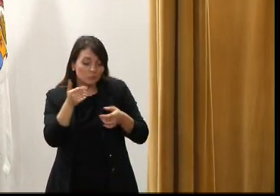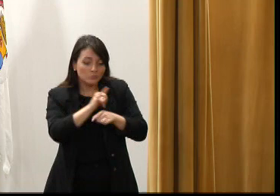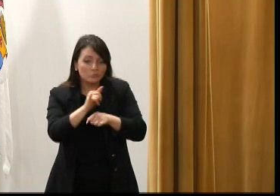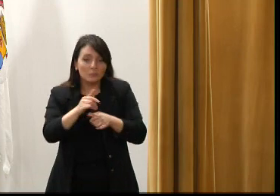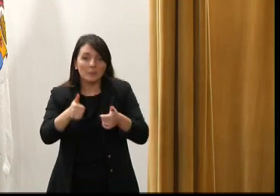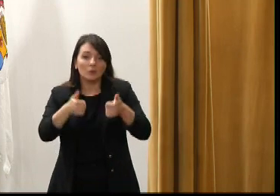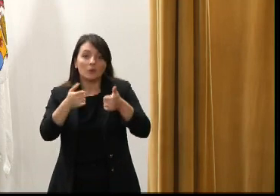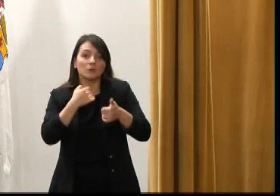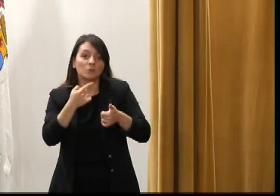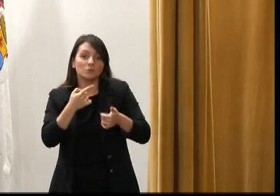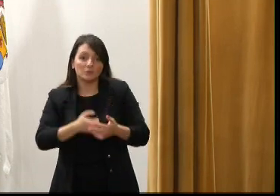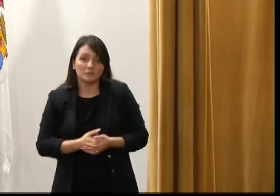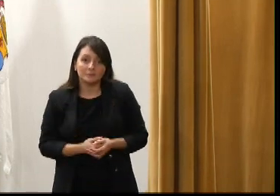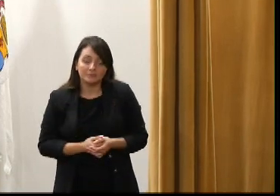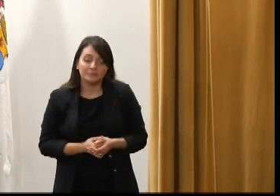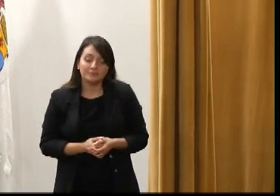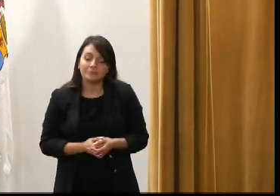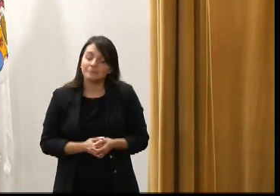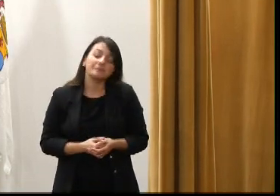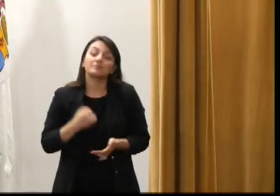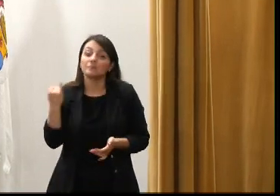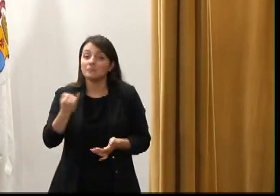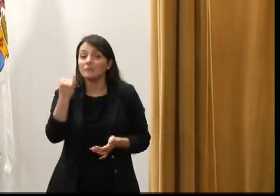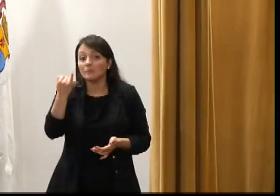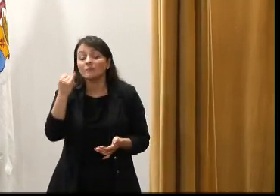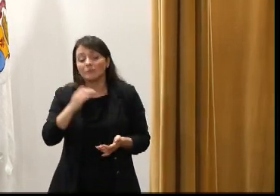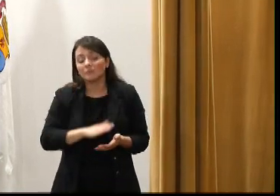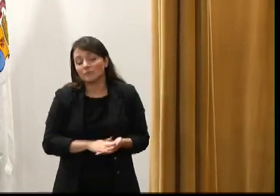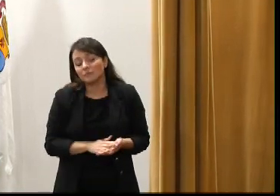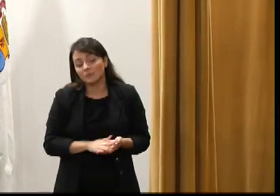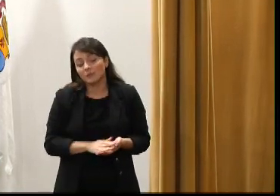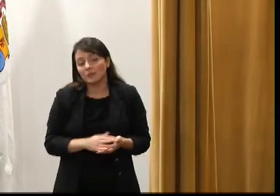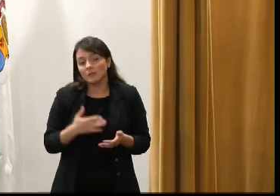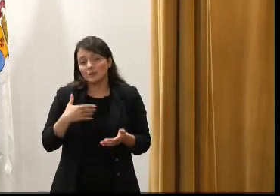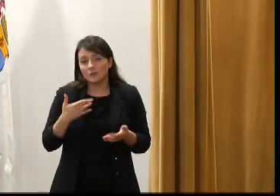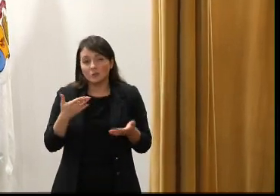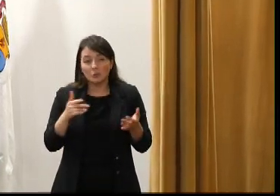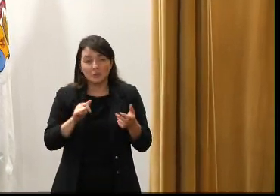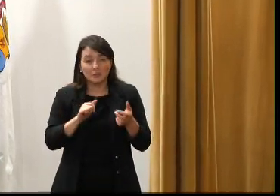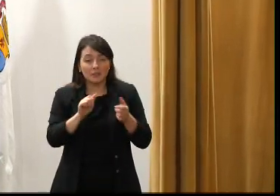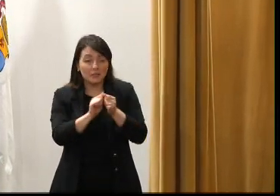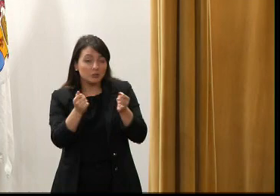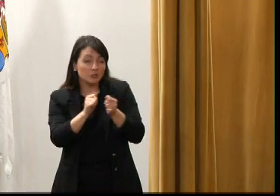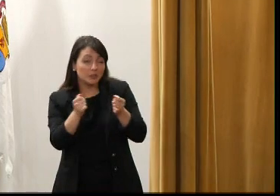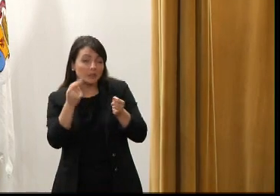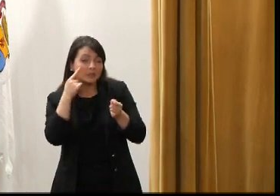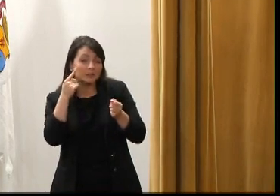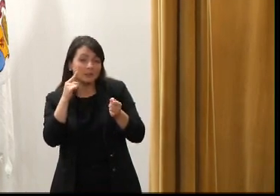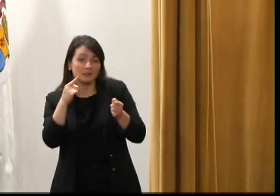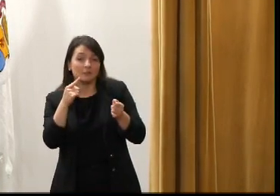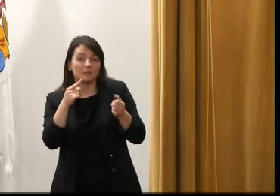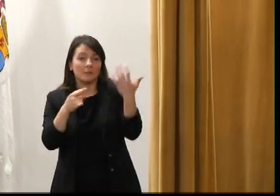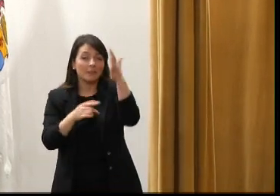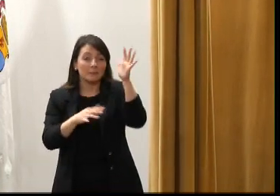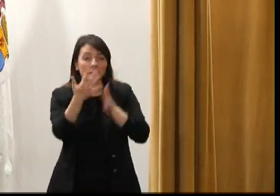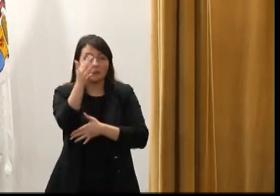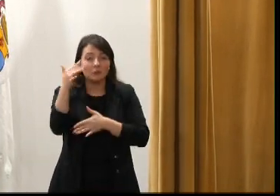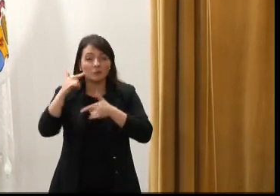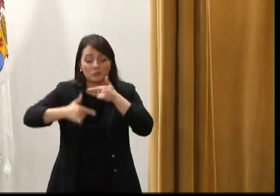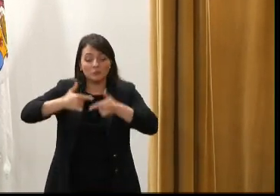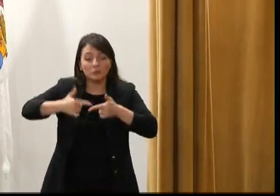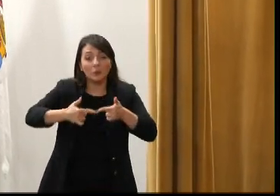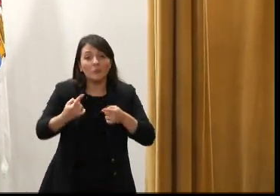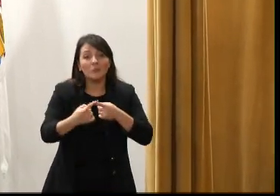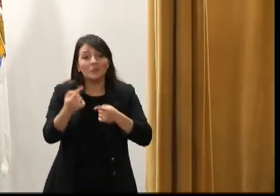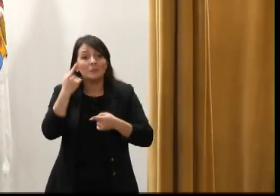isso são coisas muito importantes que até fogem um pouco da nossa agenda ambiental tradicional, porque nunca pensamos a cidade